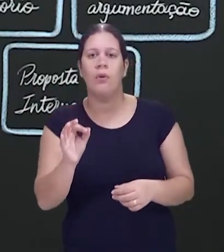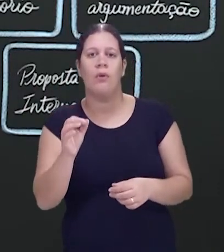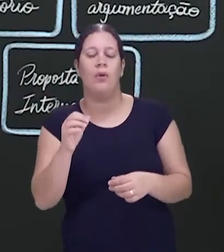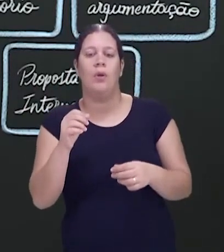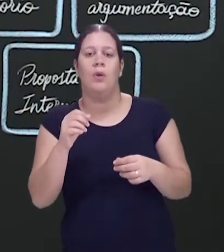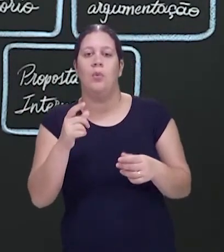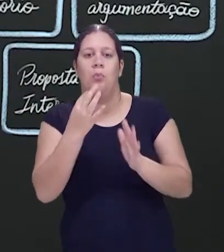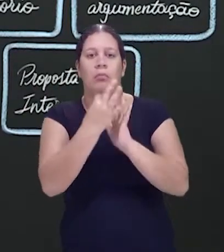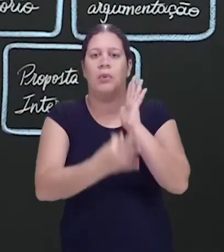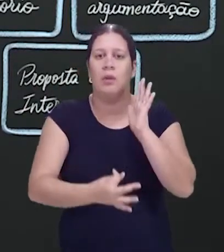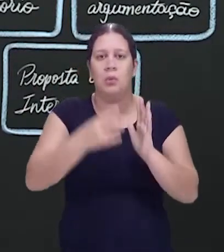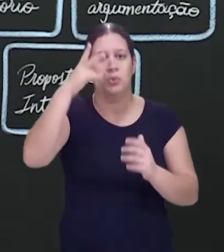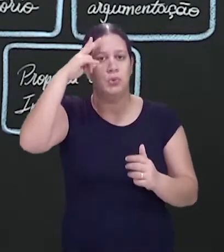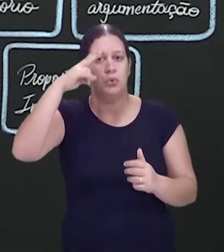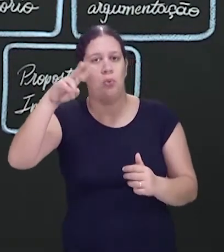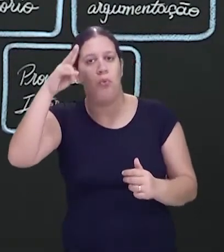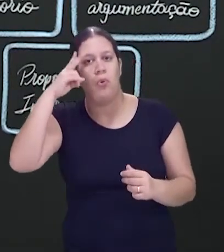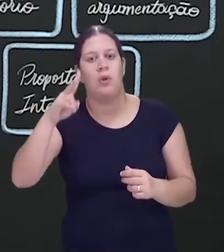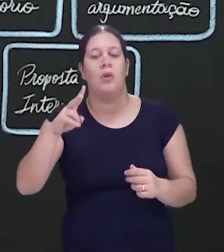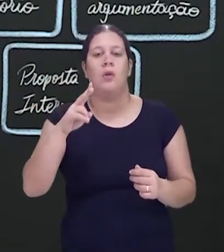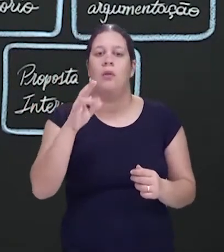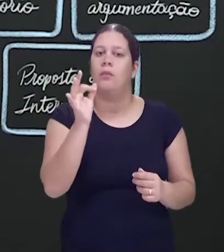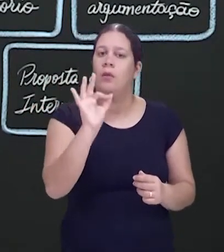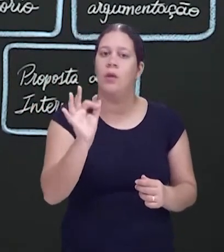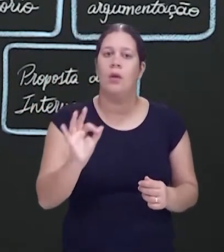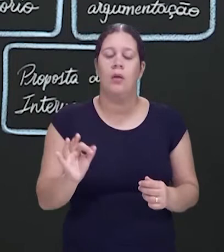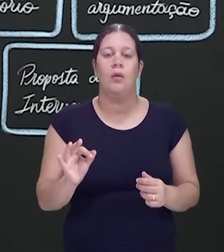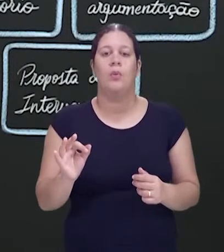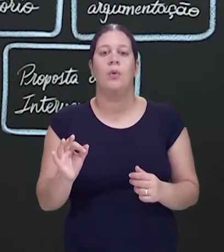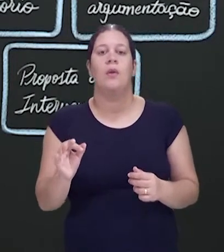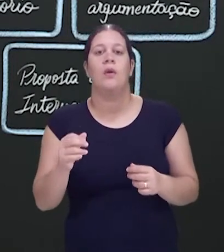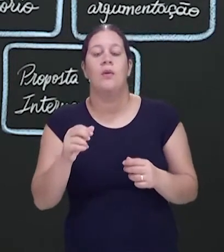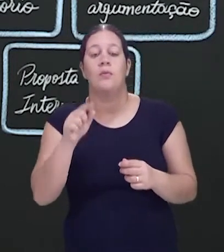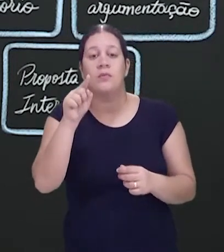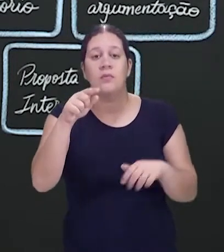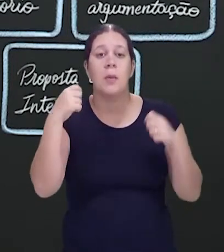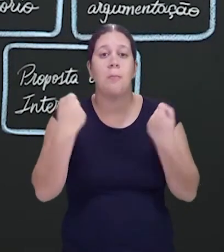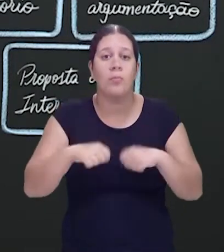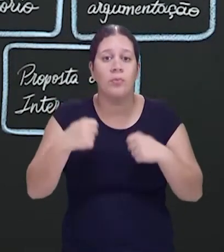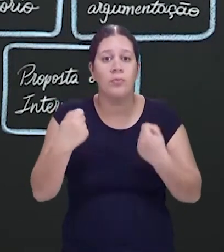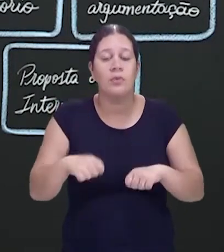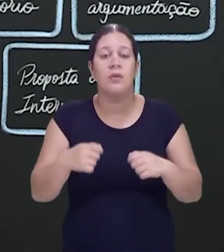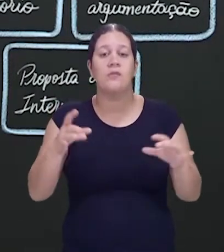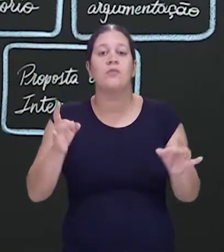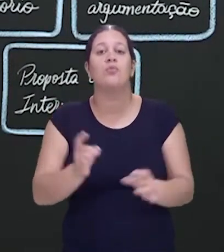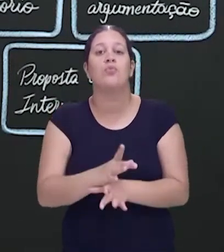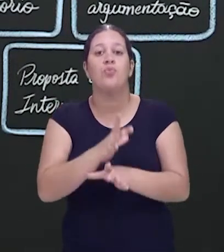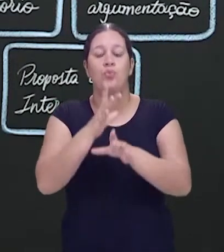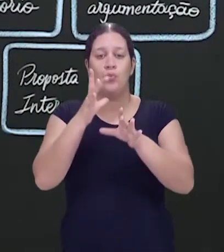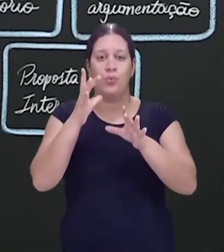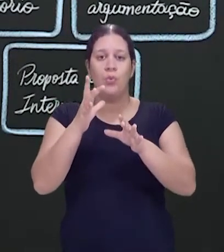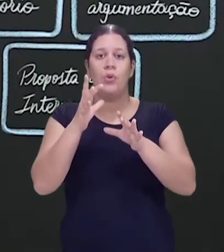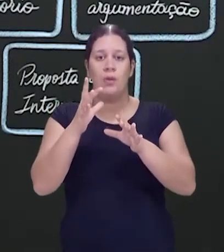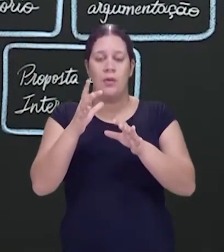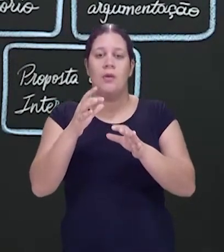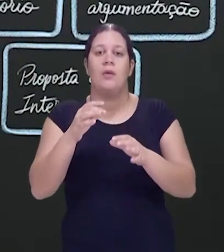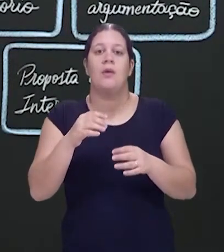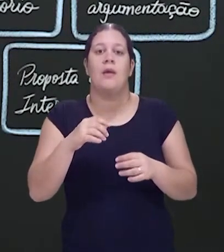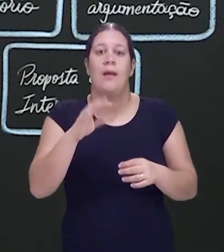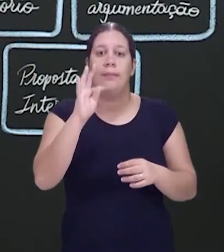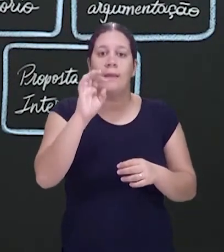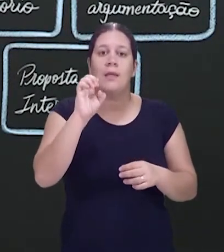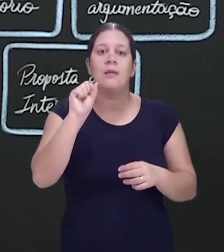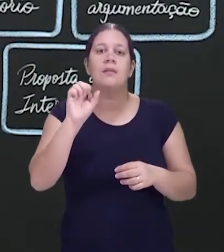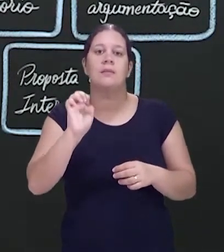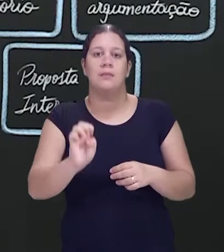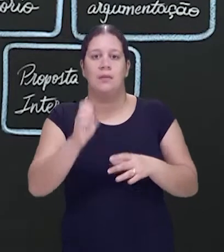narrativo que você precisa finalizar uma história. Esse é um texto de caráter opinativo, por meio do qual você precisa concluir a defesa de um ponto de vista.